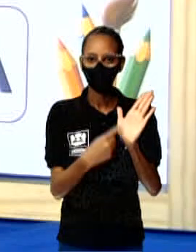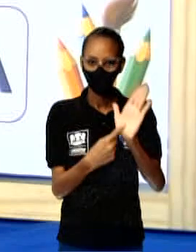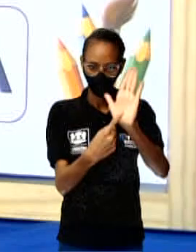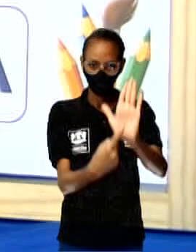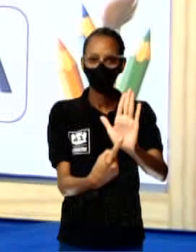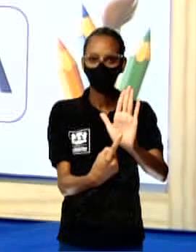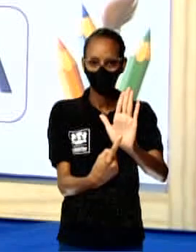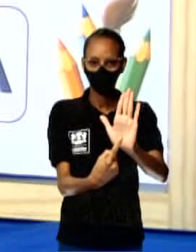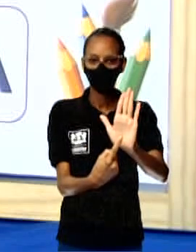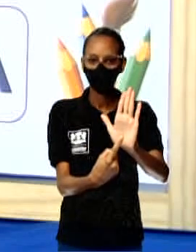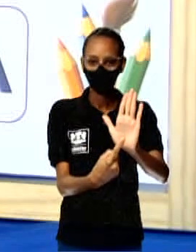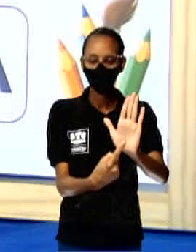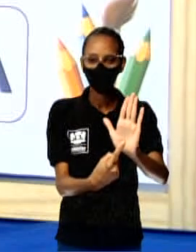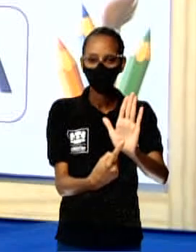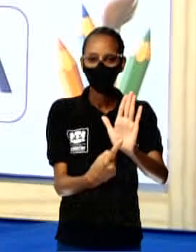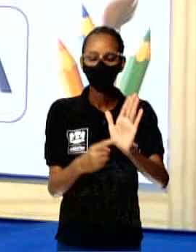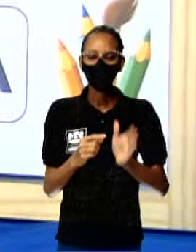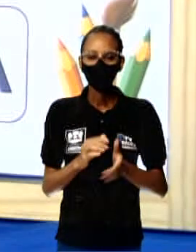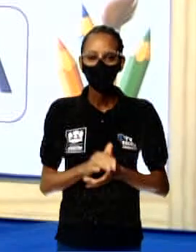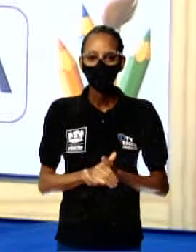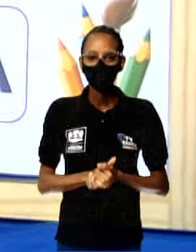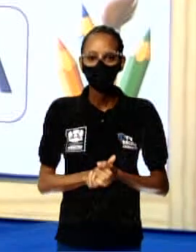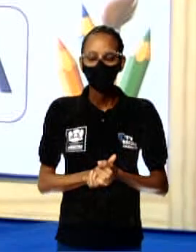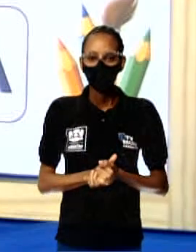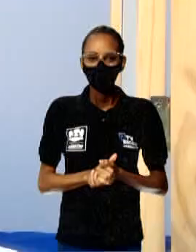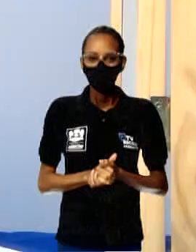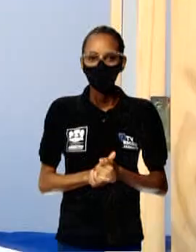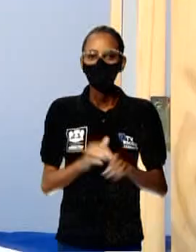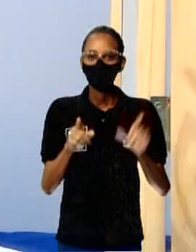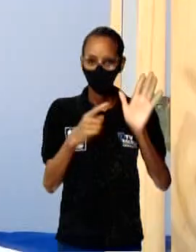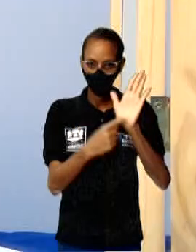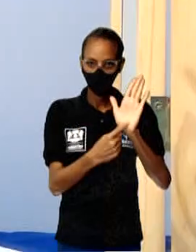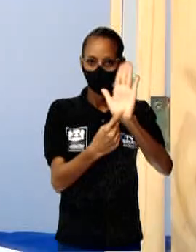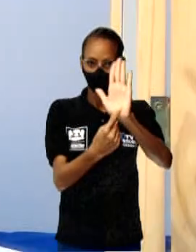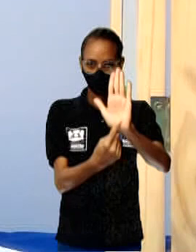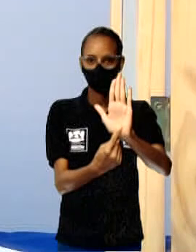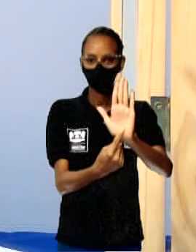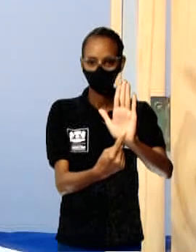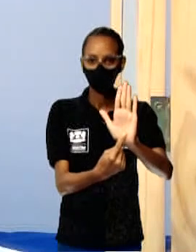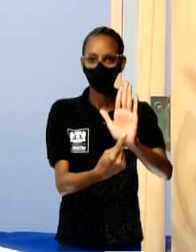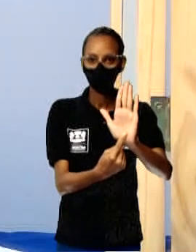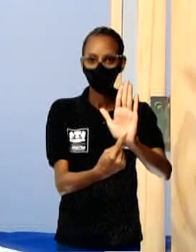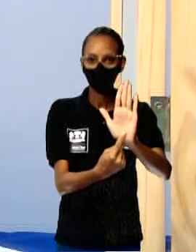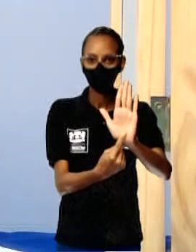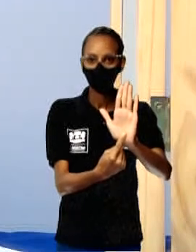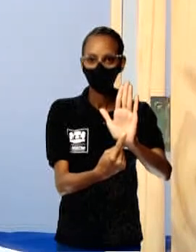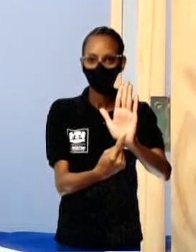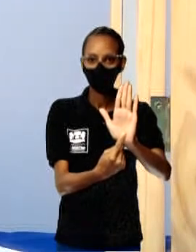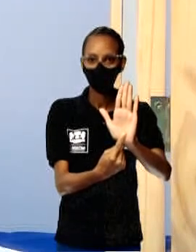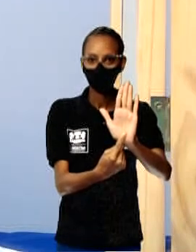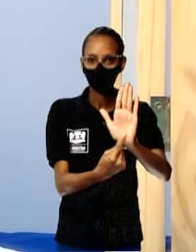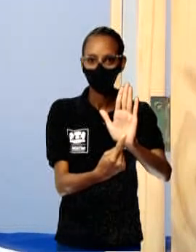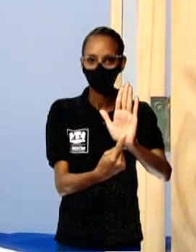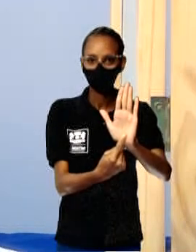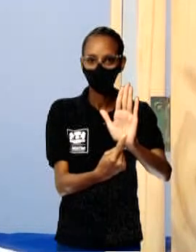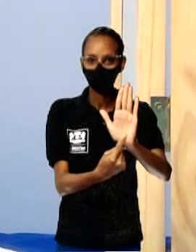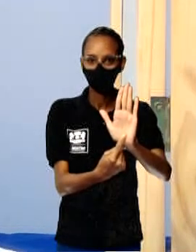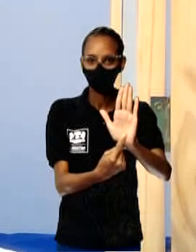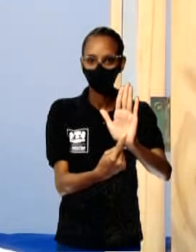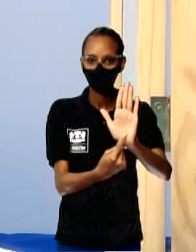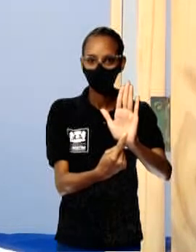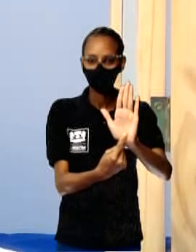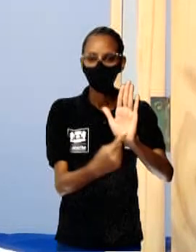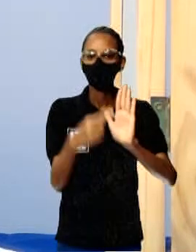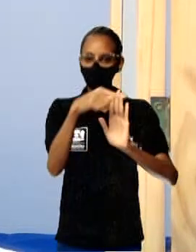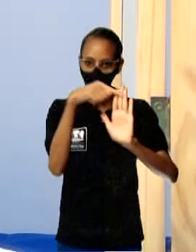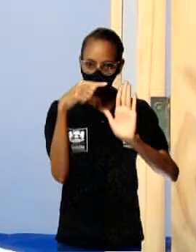esse aqui que eu acabei de fazer trouxe assim também com outros símbolos com cheio de